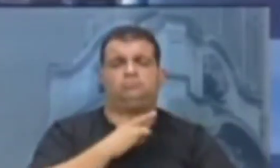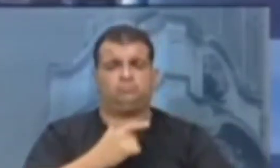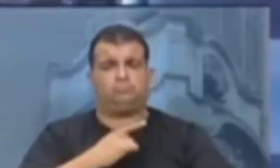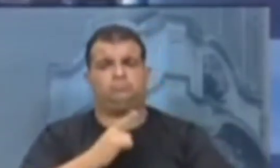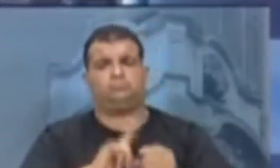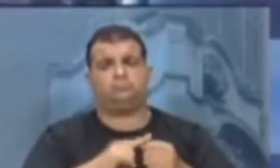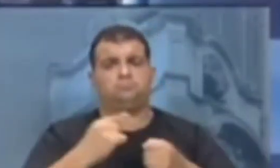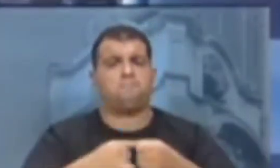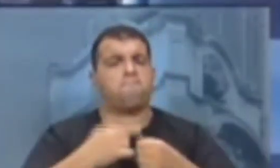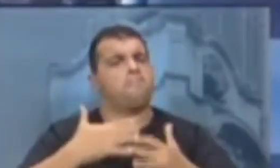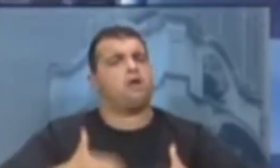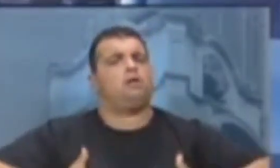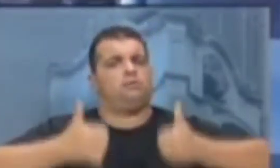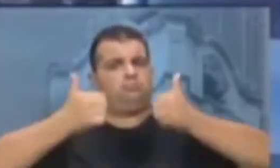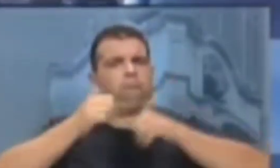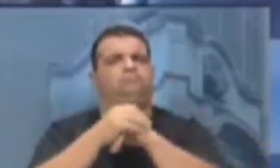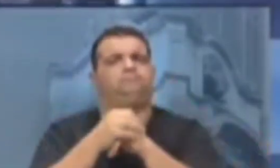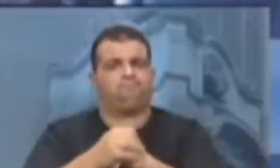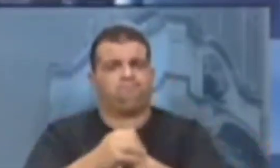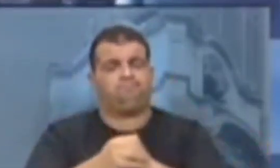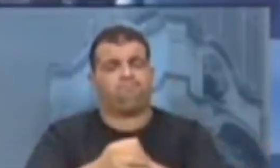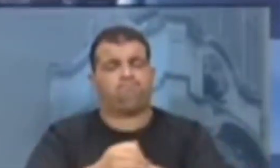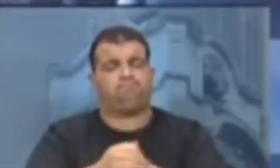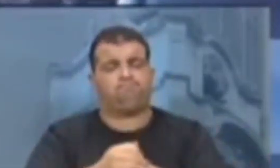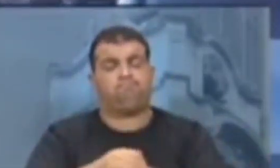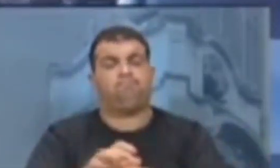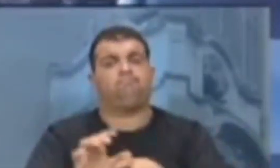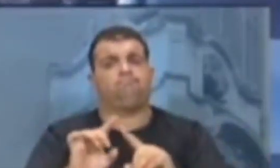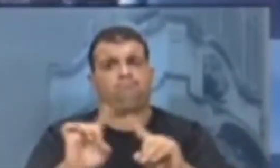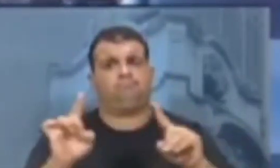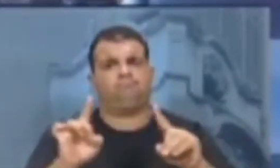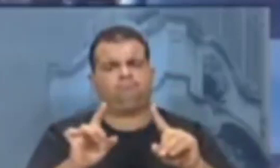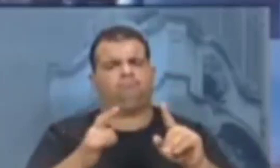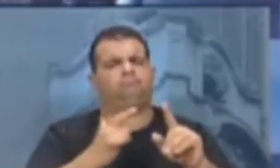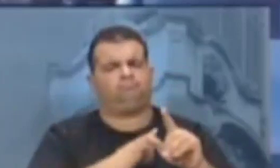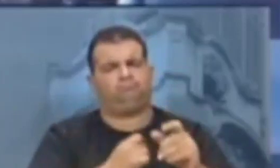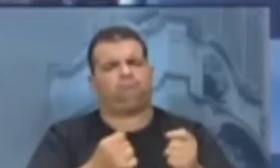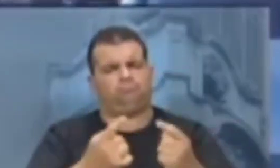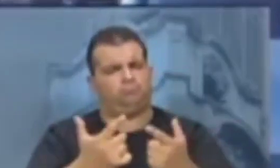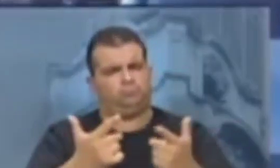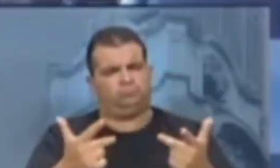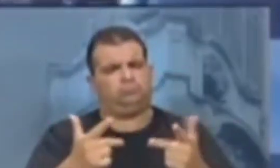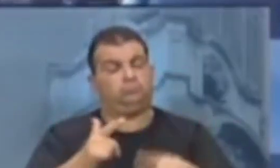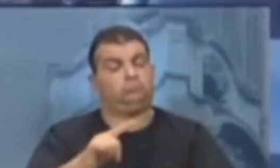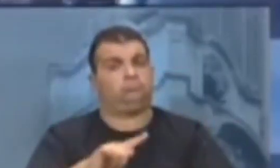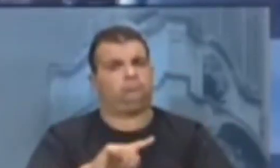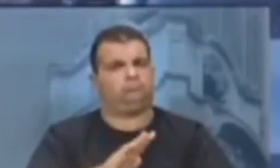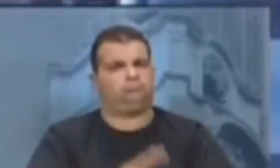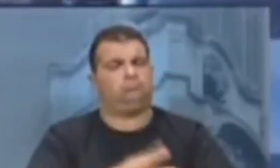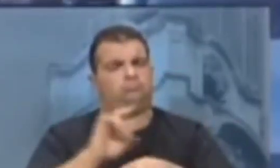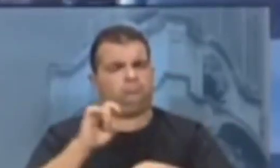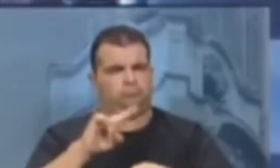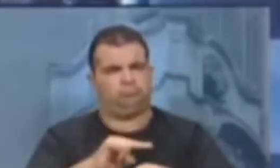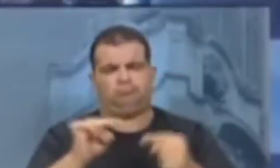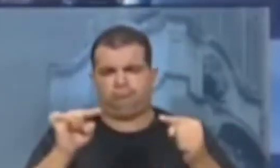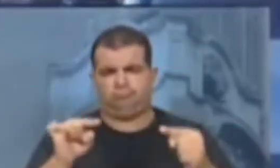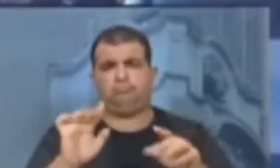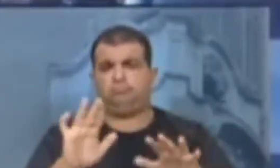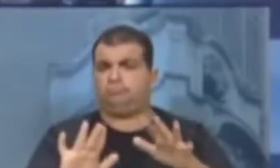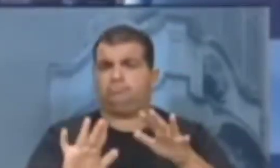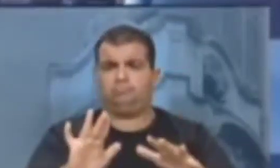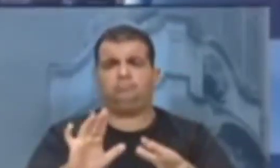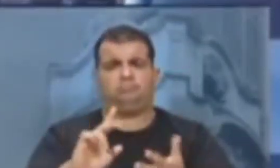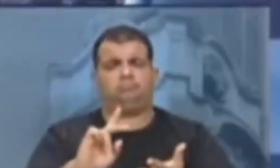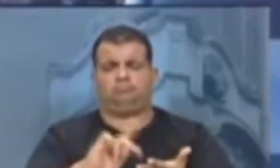melhor. Mas temos algumas situações mais extremadas e que muitas vezes a gente tem que